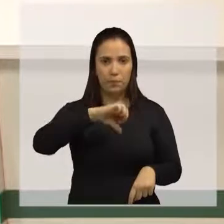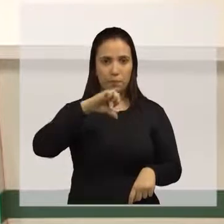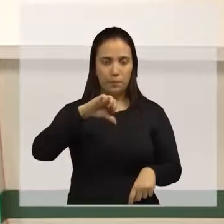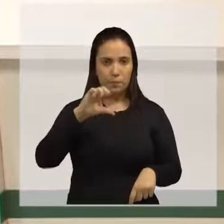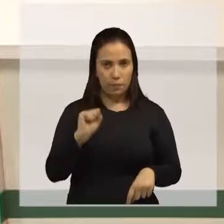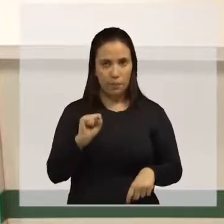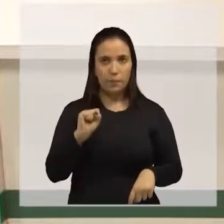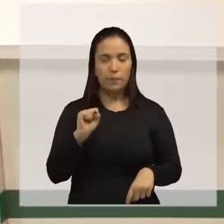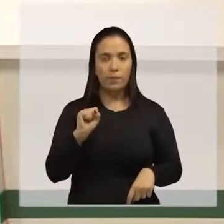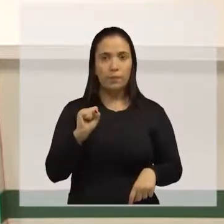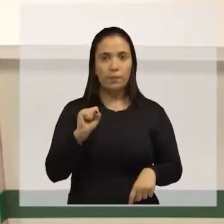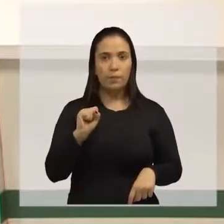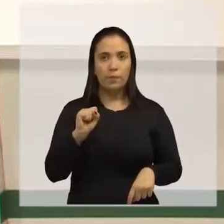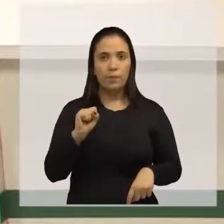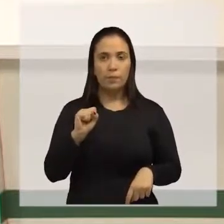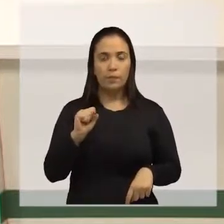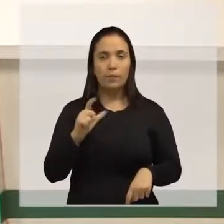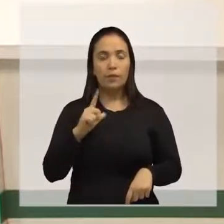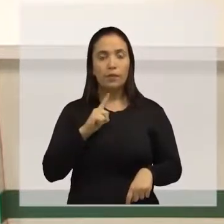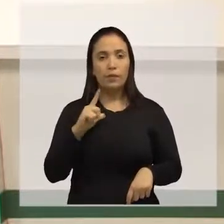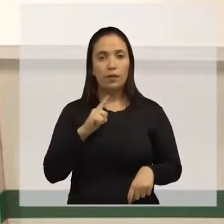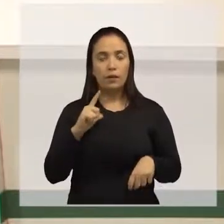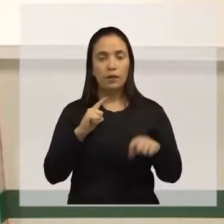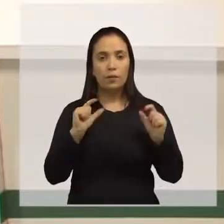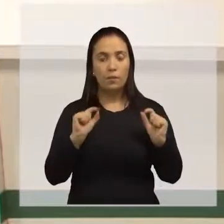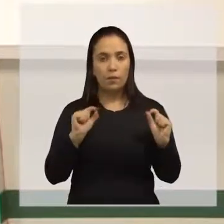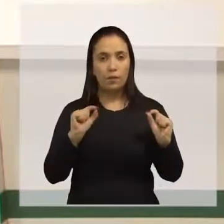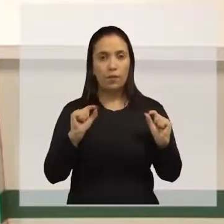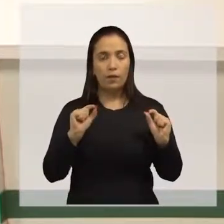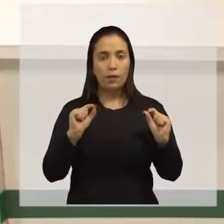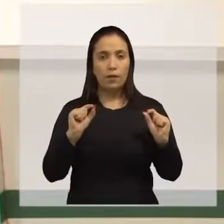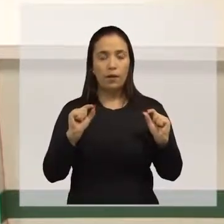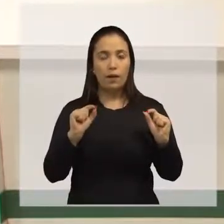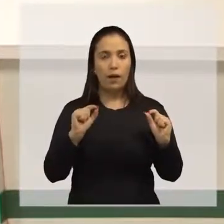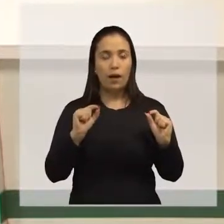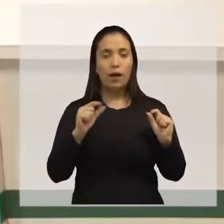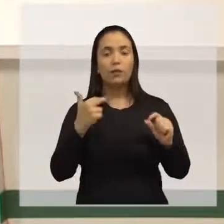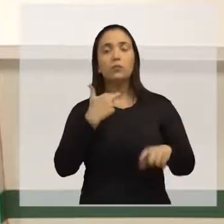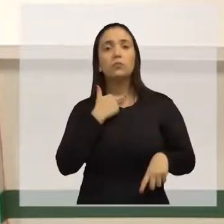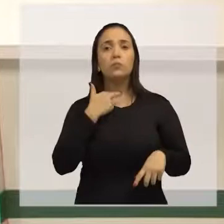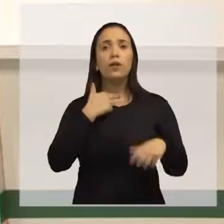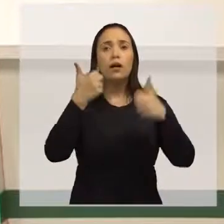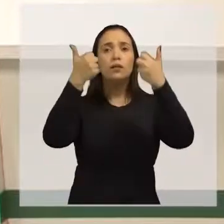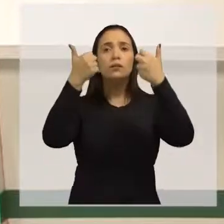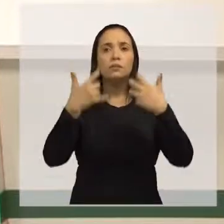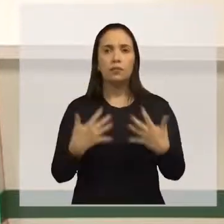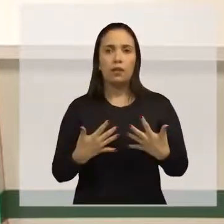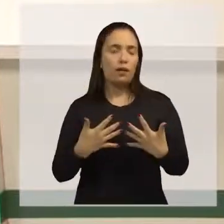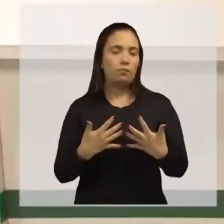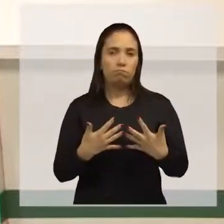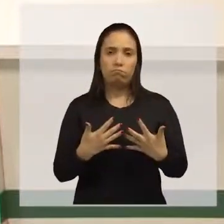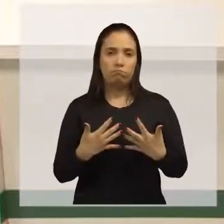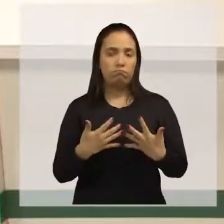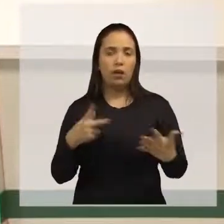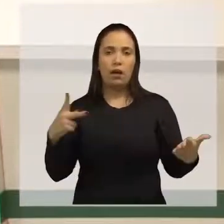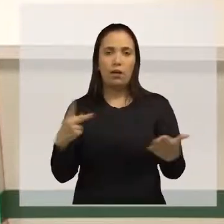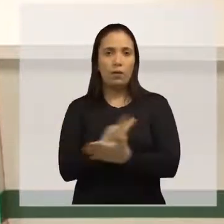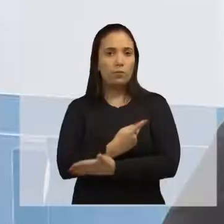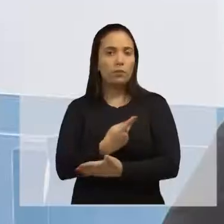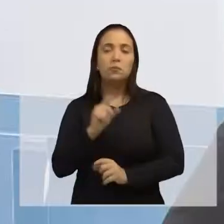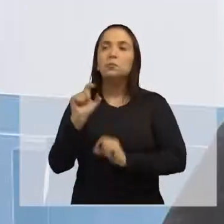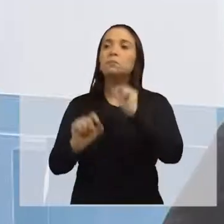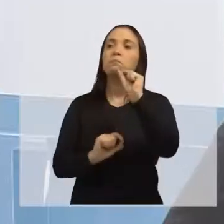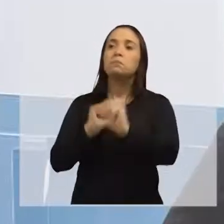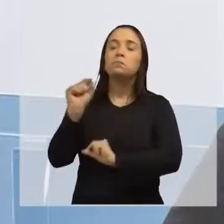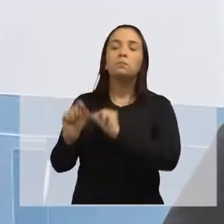98, ela faz parte das coisas inexplicáveis que nós temos no nosso país. É uma caixa preta ali. Uma caixa